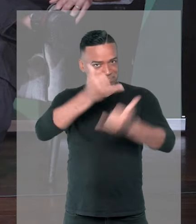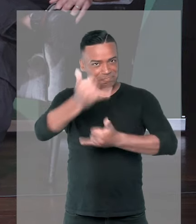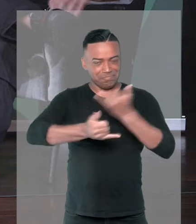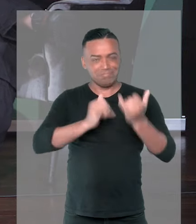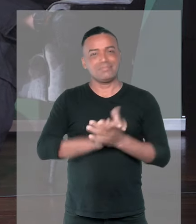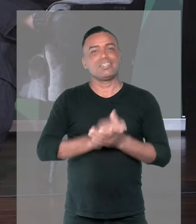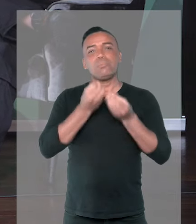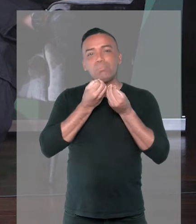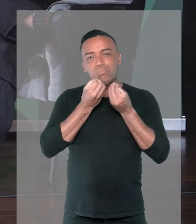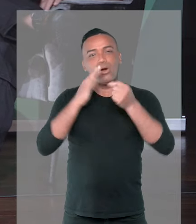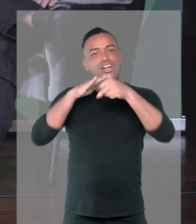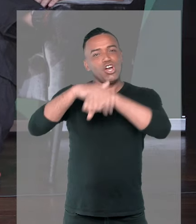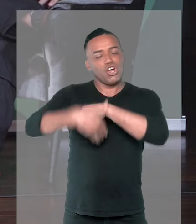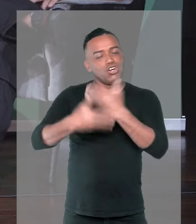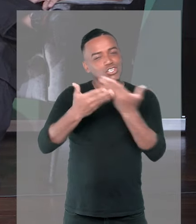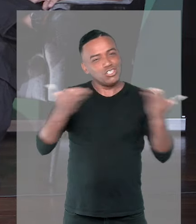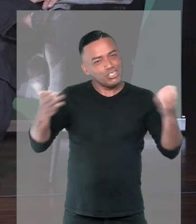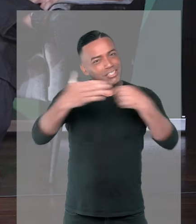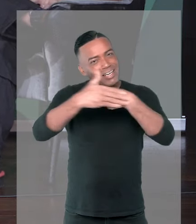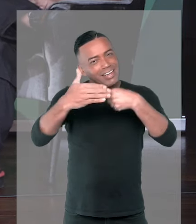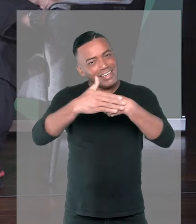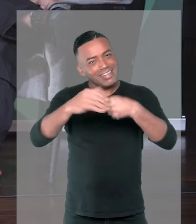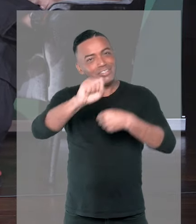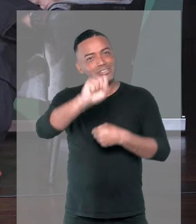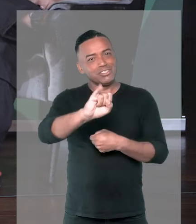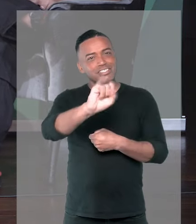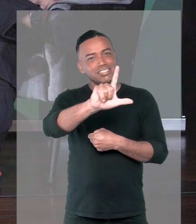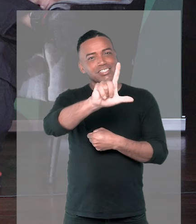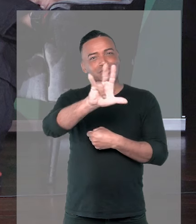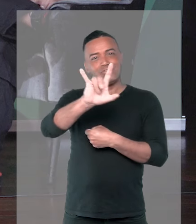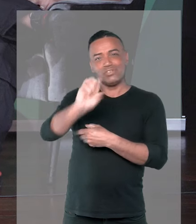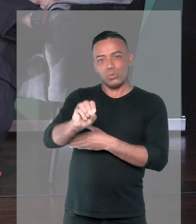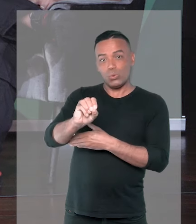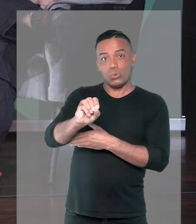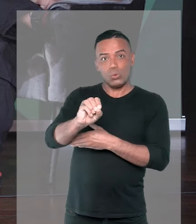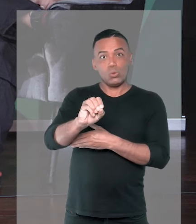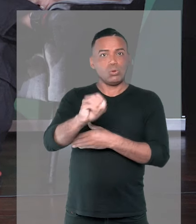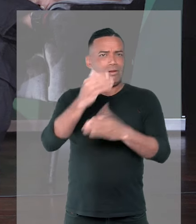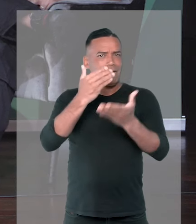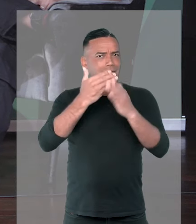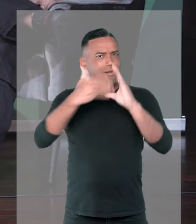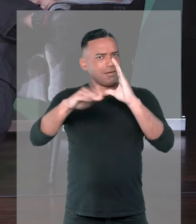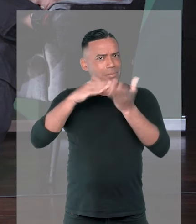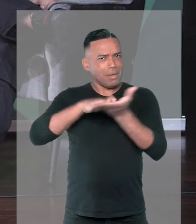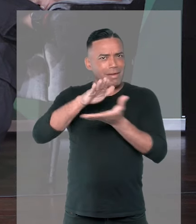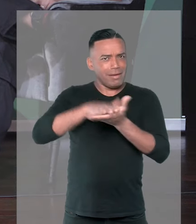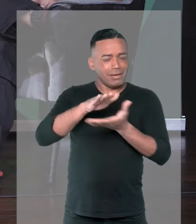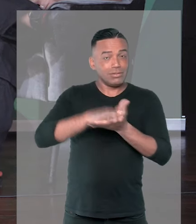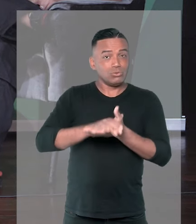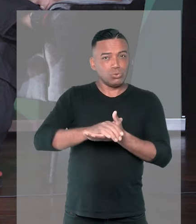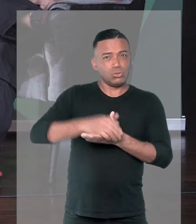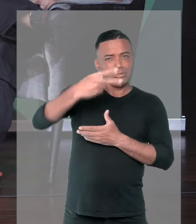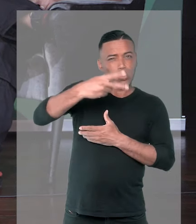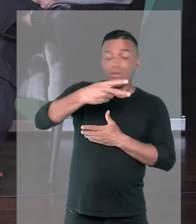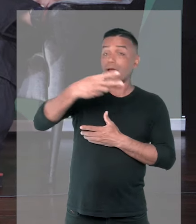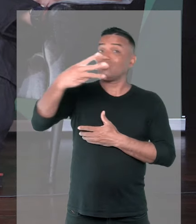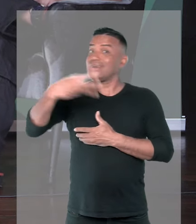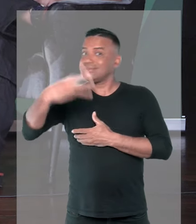boa noite querido silv muito obrigado por estar com a gente lançando em primeira mão não não é a segunda segundo lançamento ou terceiro terceiro terceiro